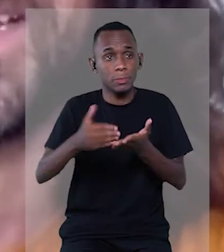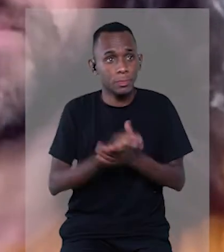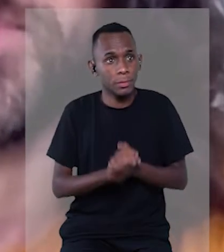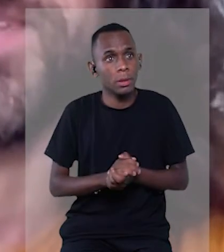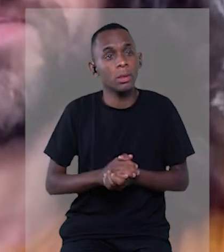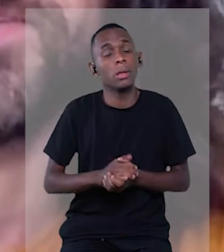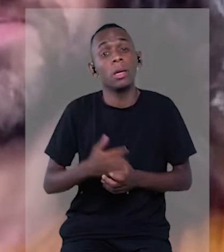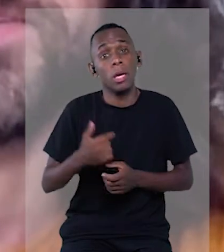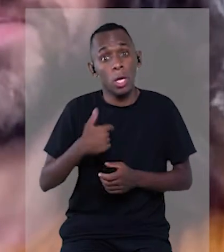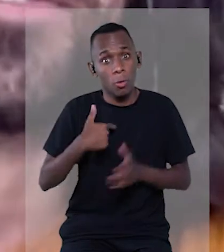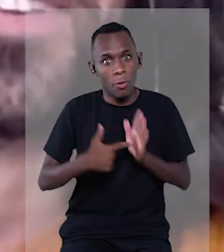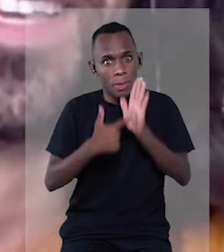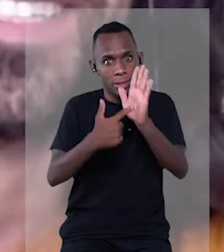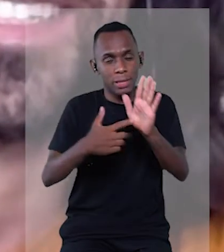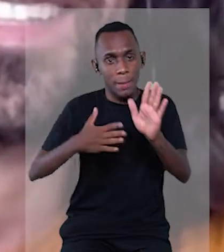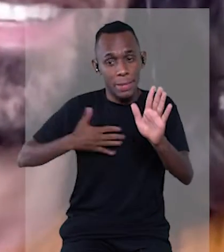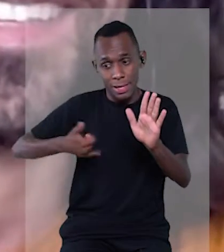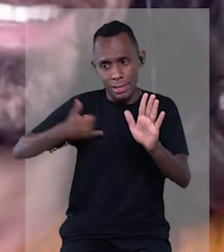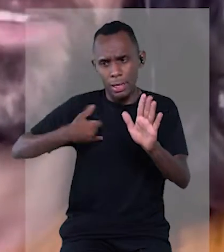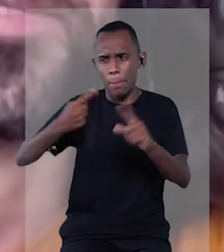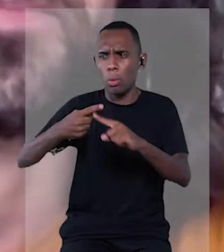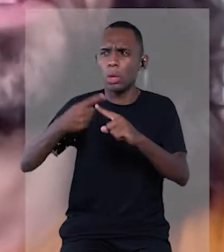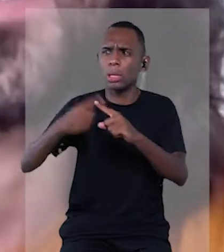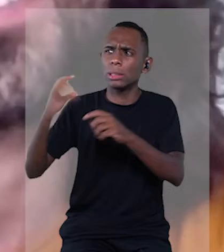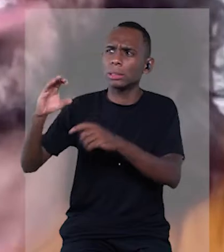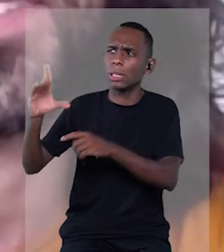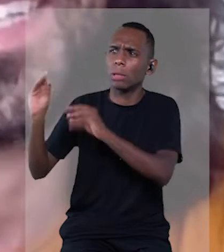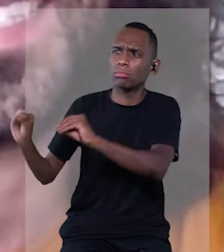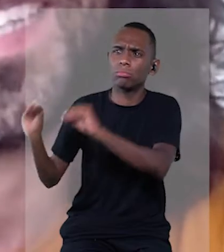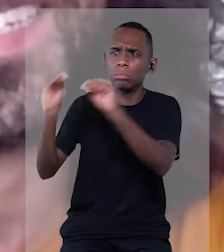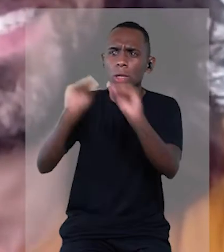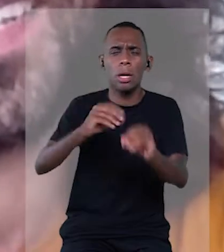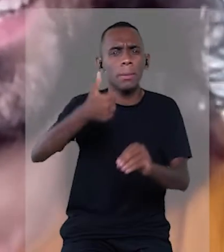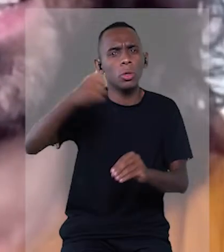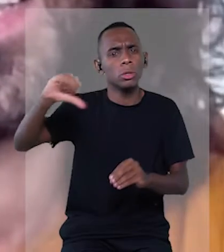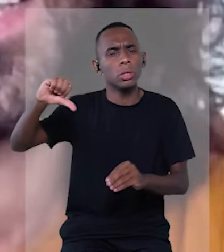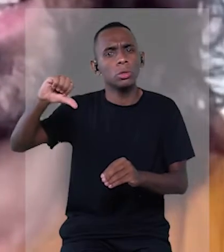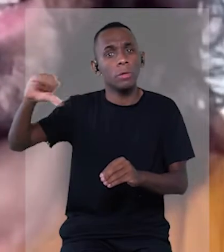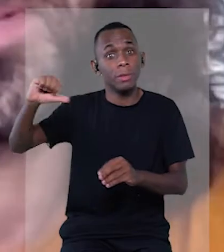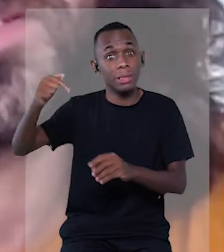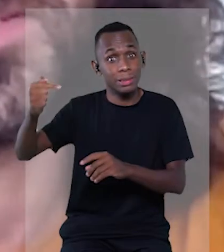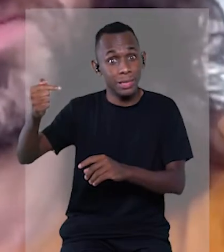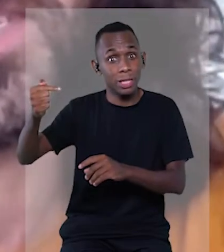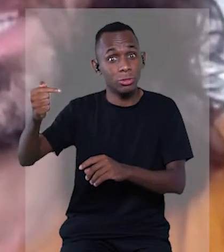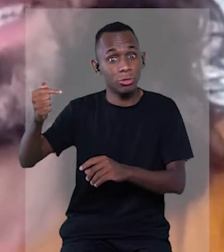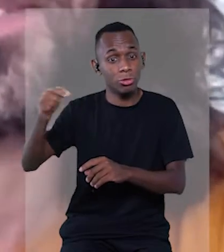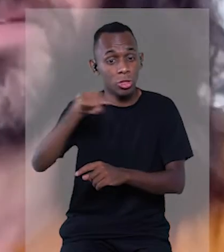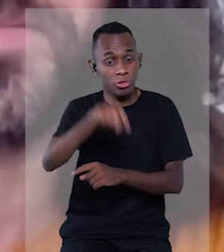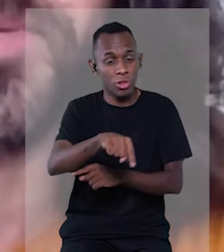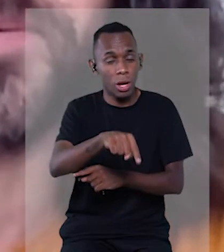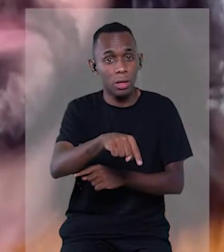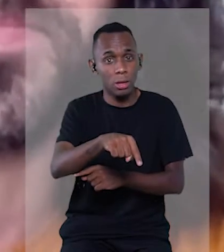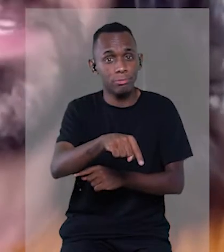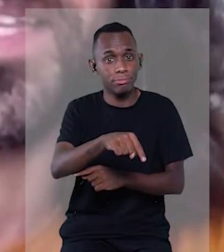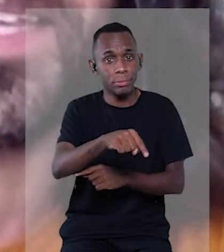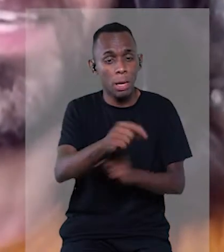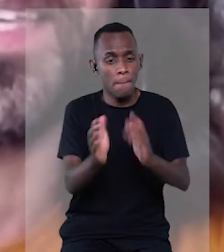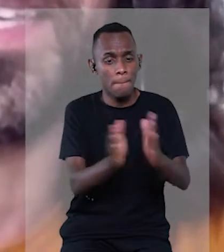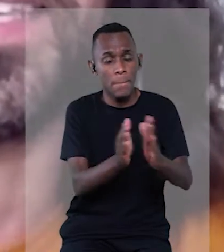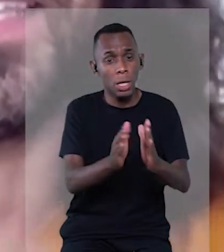entregando minha idade, porque eu saí de Lafayette em 1997. Estou aqui em Belo Horizonte desde